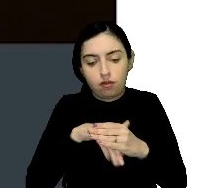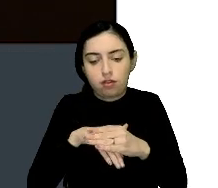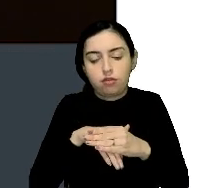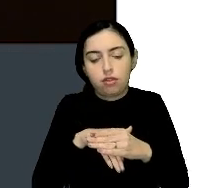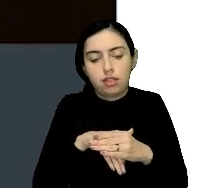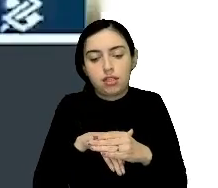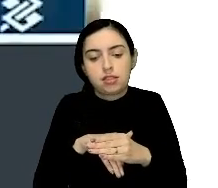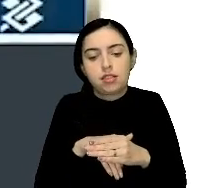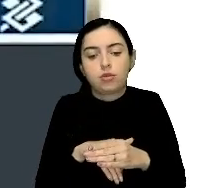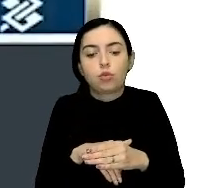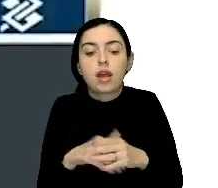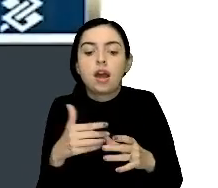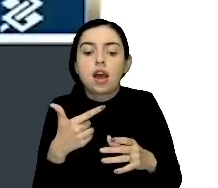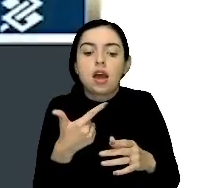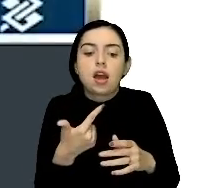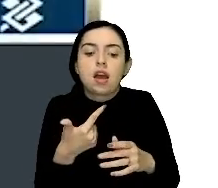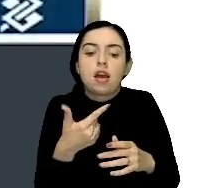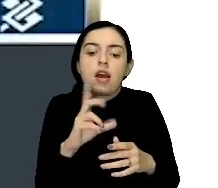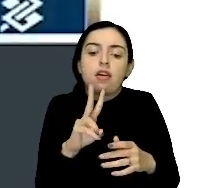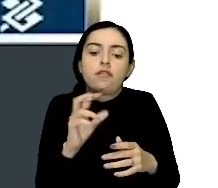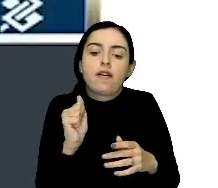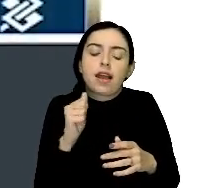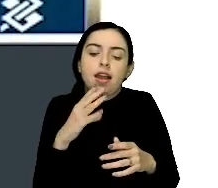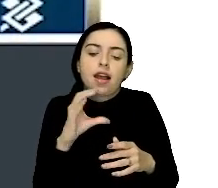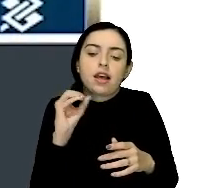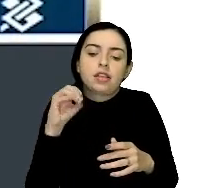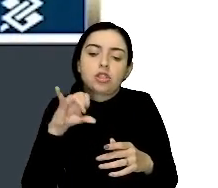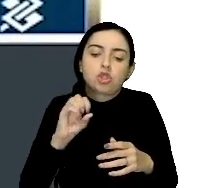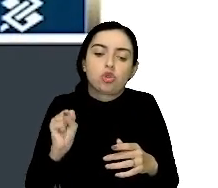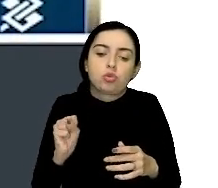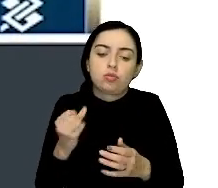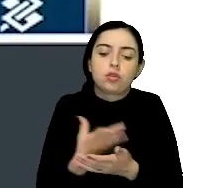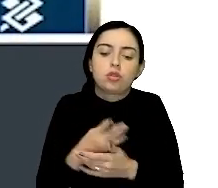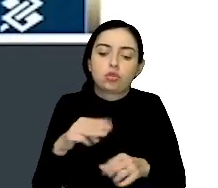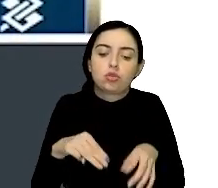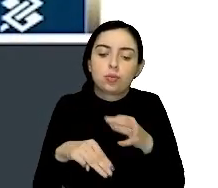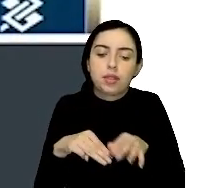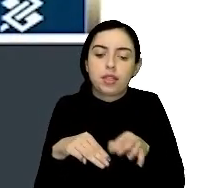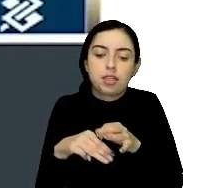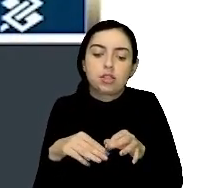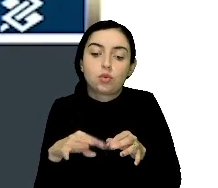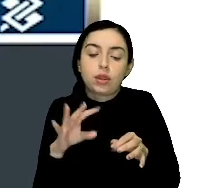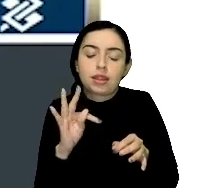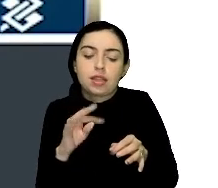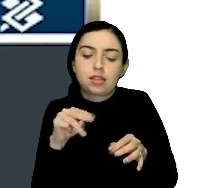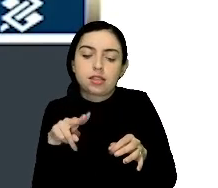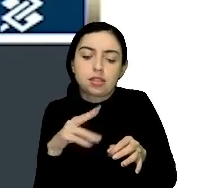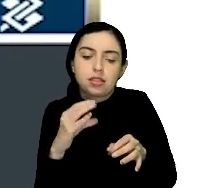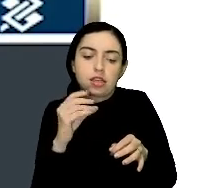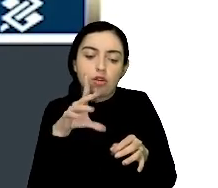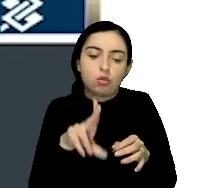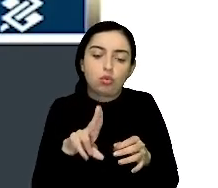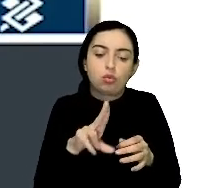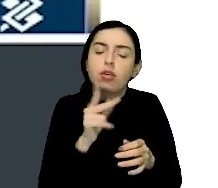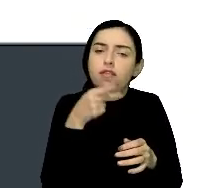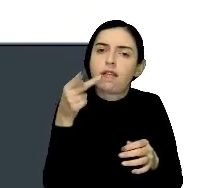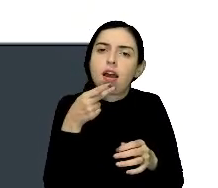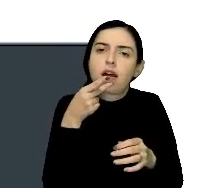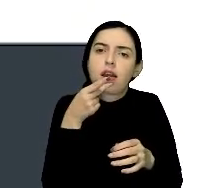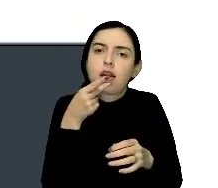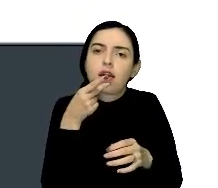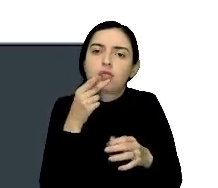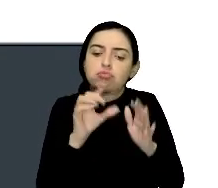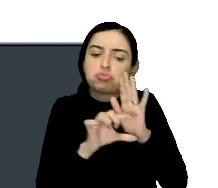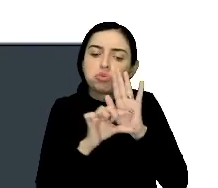já na vacácio legis do ministro Nardes, do TCU, em que ele diz aqui embaixo, né? No último